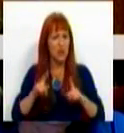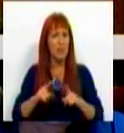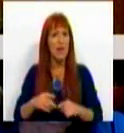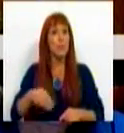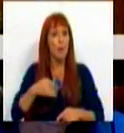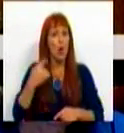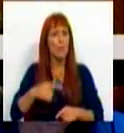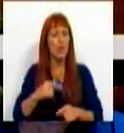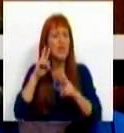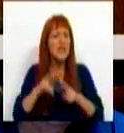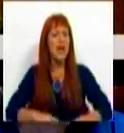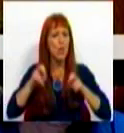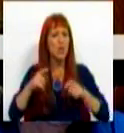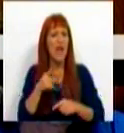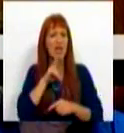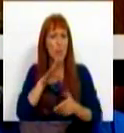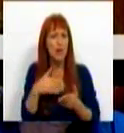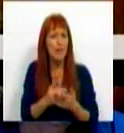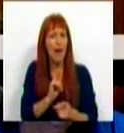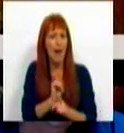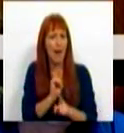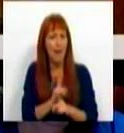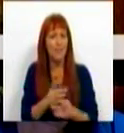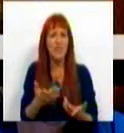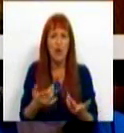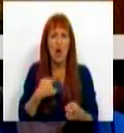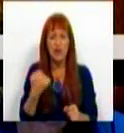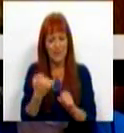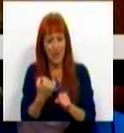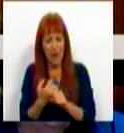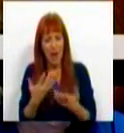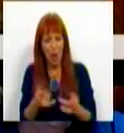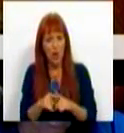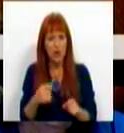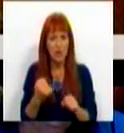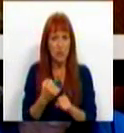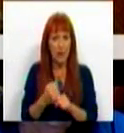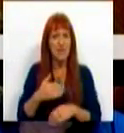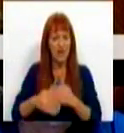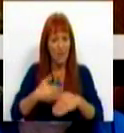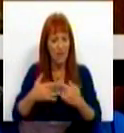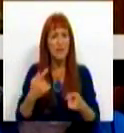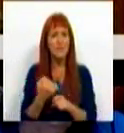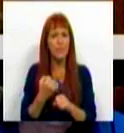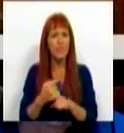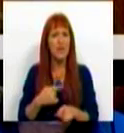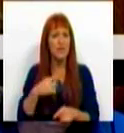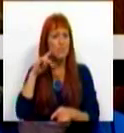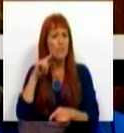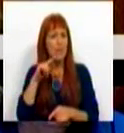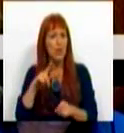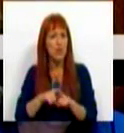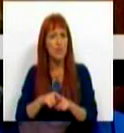a preocupação de encontrar uma resposta para ela. E estamos a trabalhar, e o Sr. Ministro do Trabalho está a trabalhar, tendo em